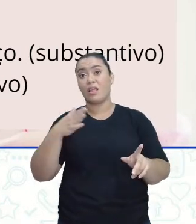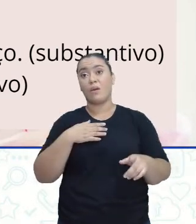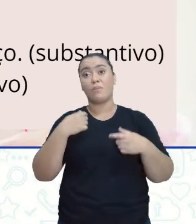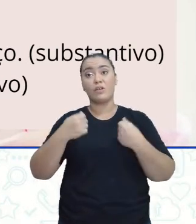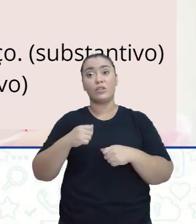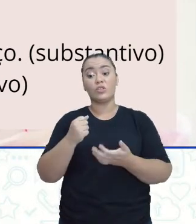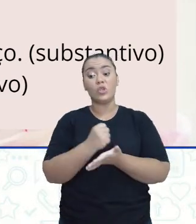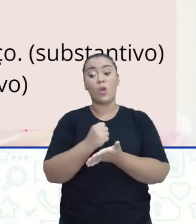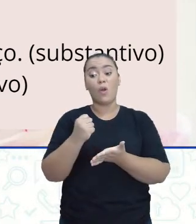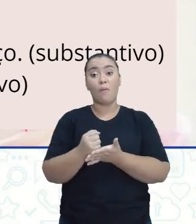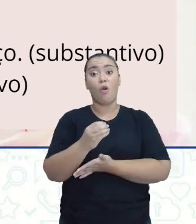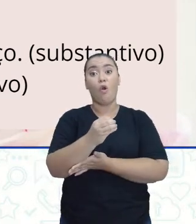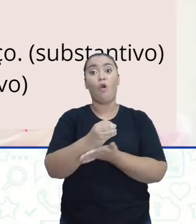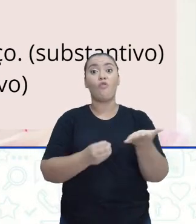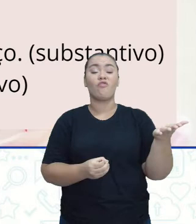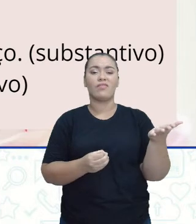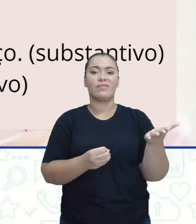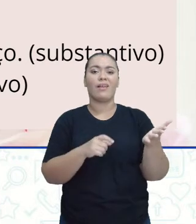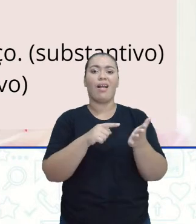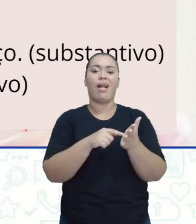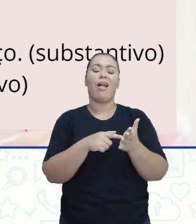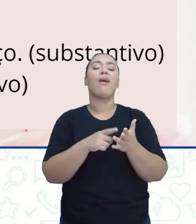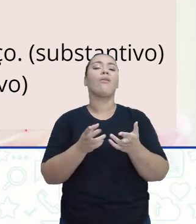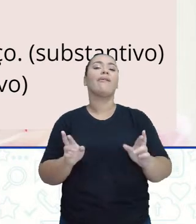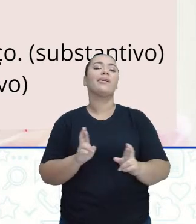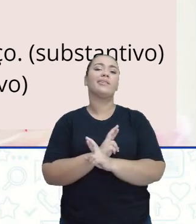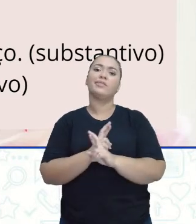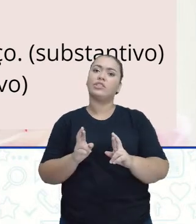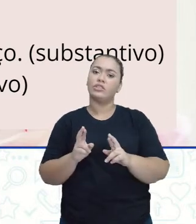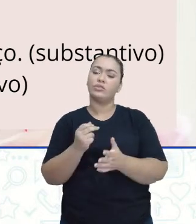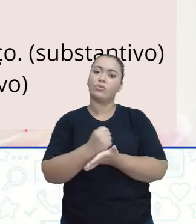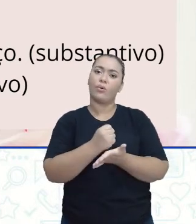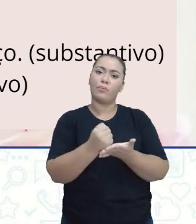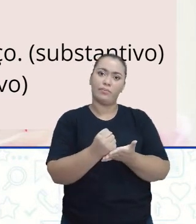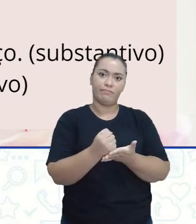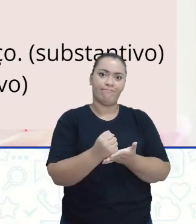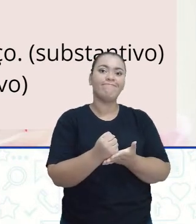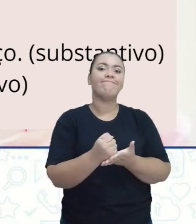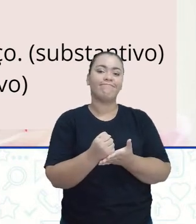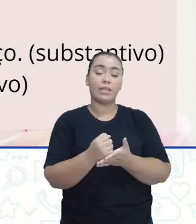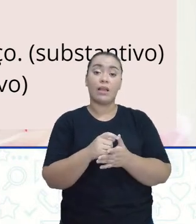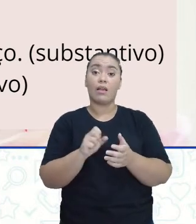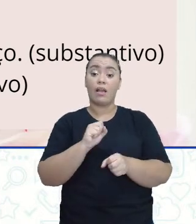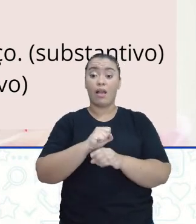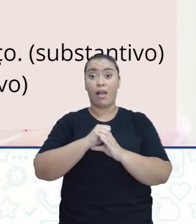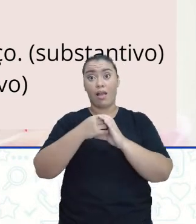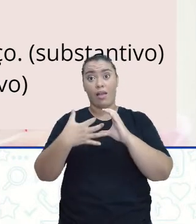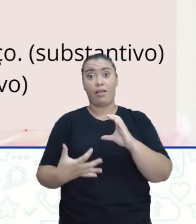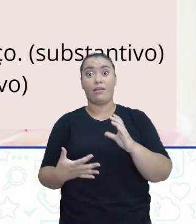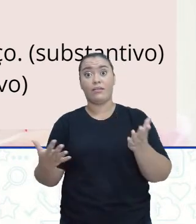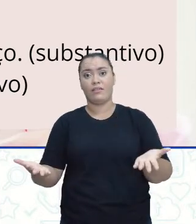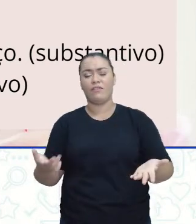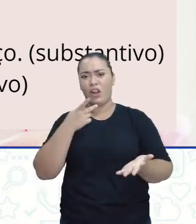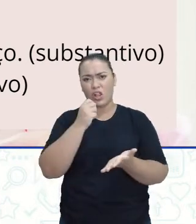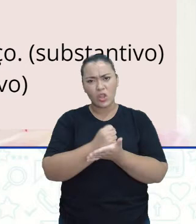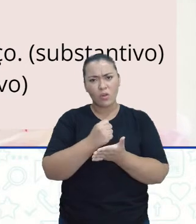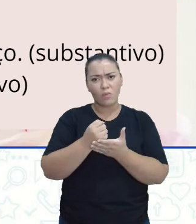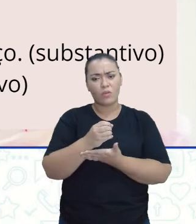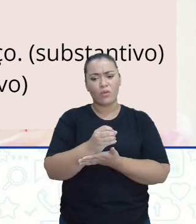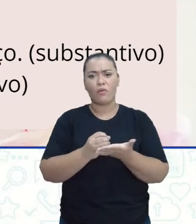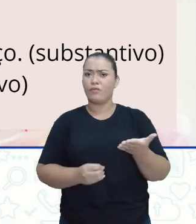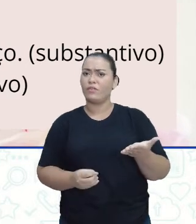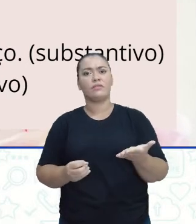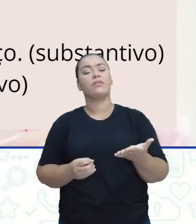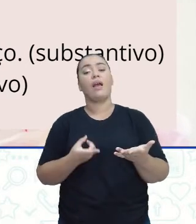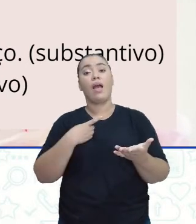oficial se relaciona com documento, dando uma característica. Né? Um documento oficial não é somente um documento,